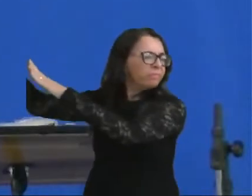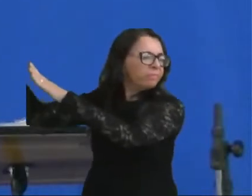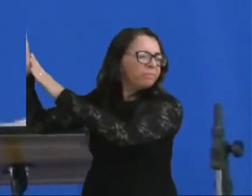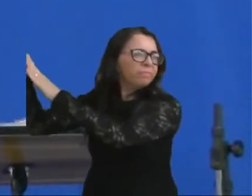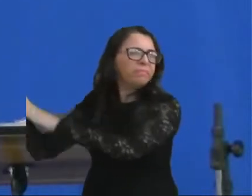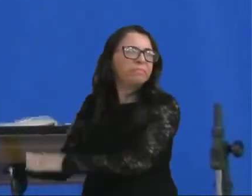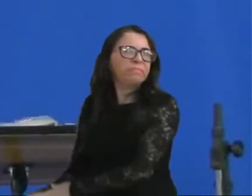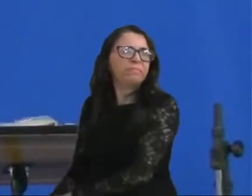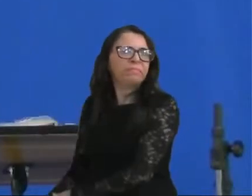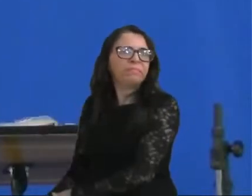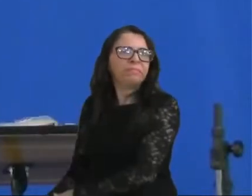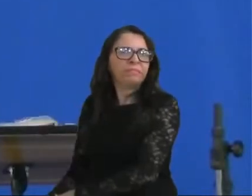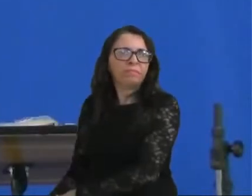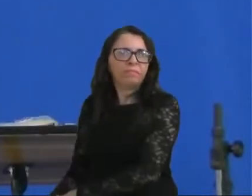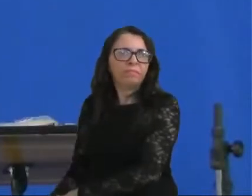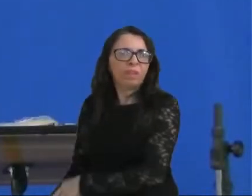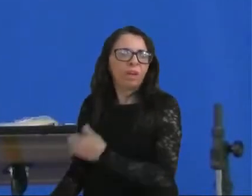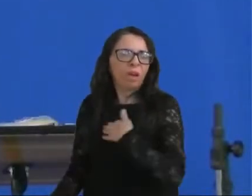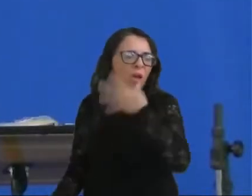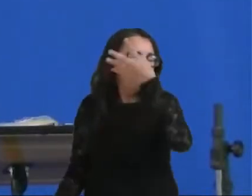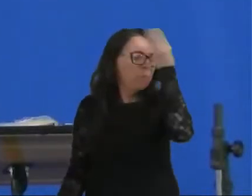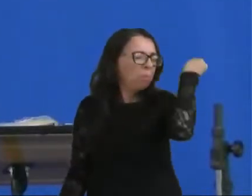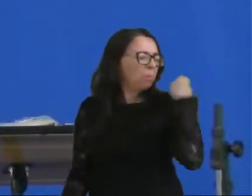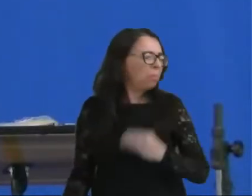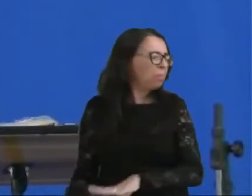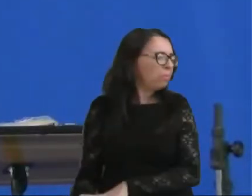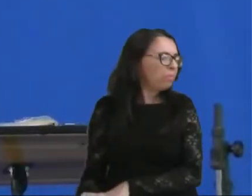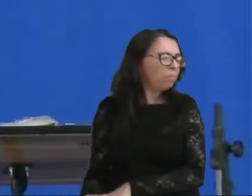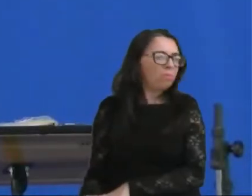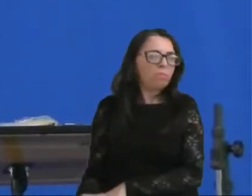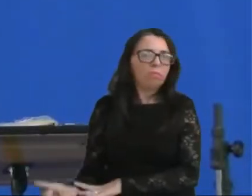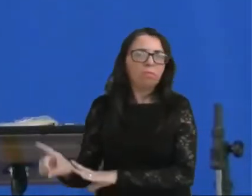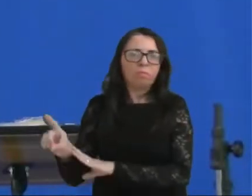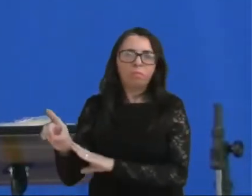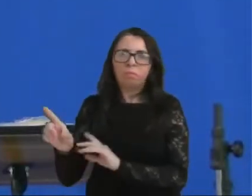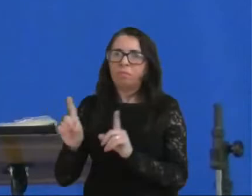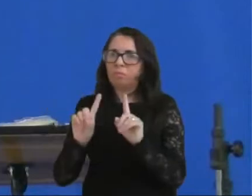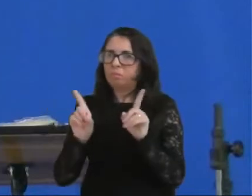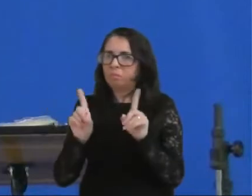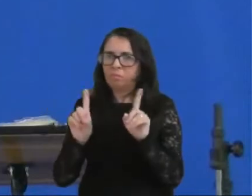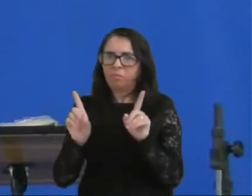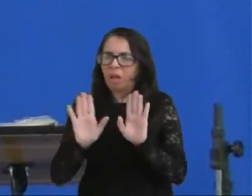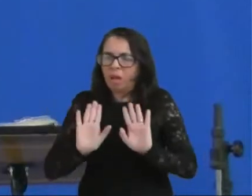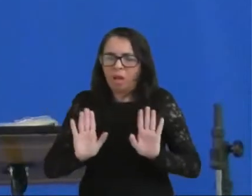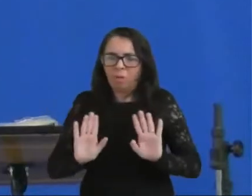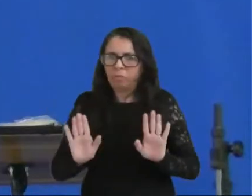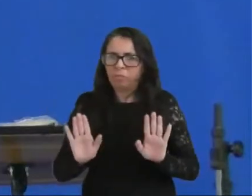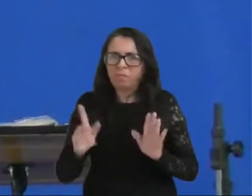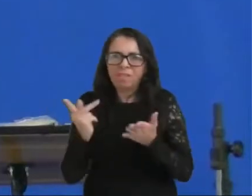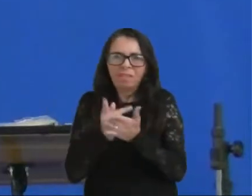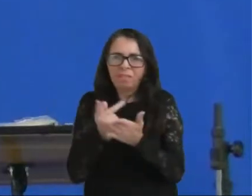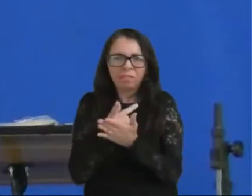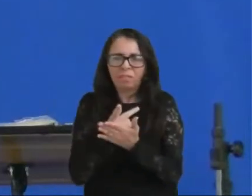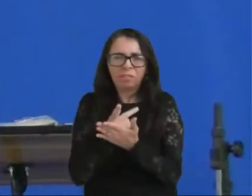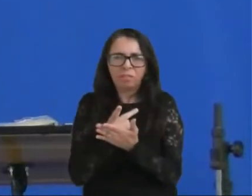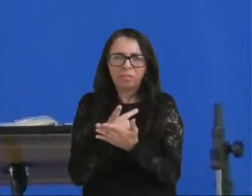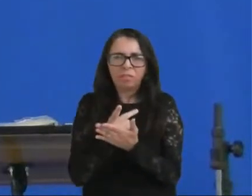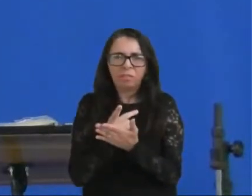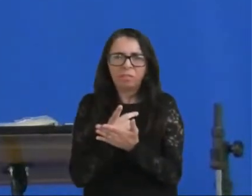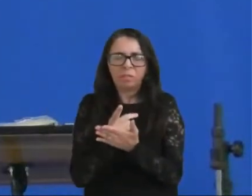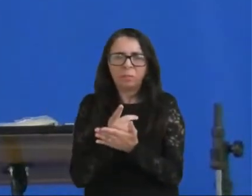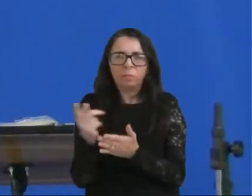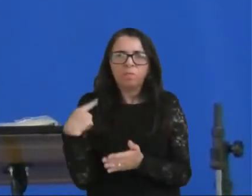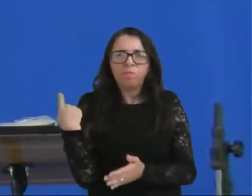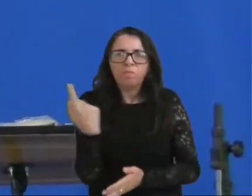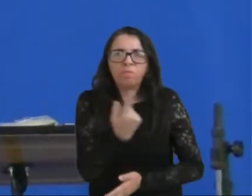Cremos na transcendência de Deus, mas não vivenciamos a eminência de Deus.